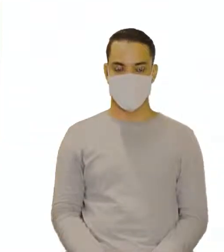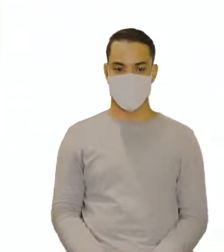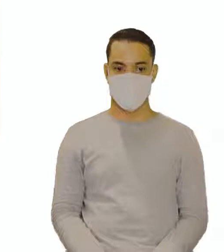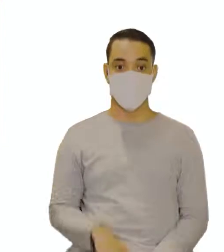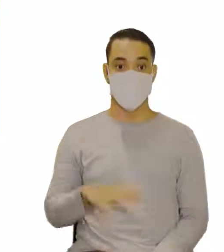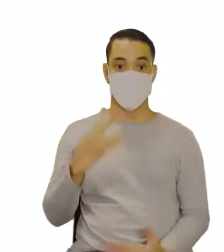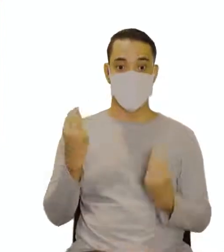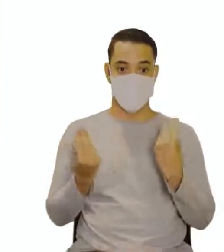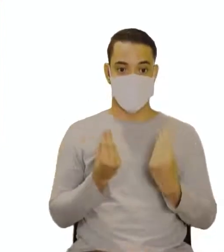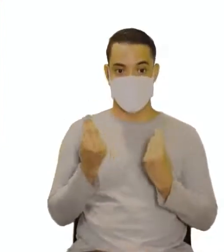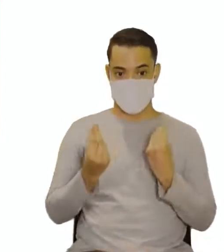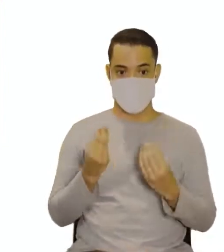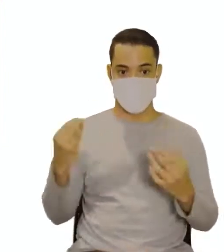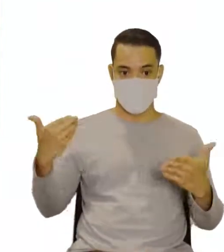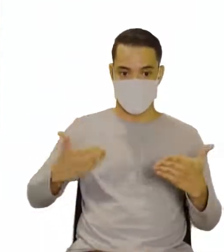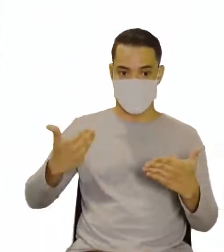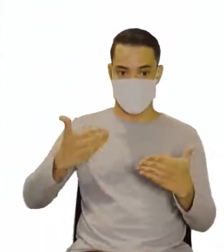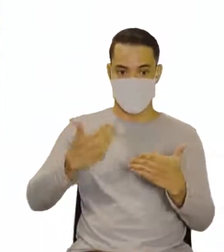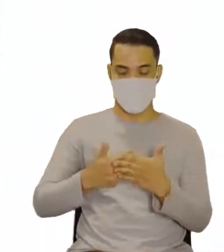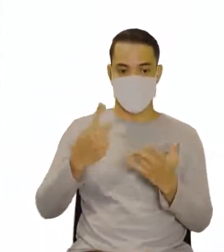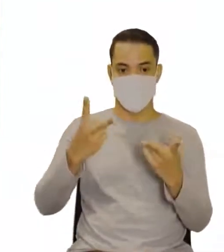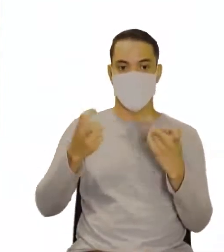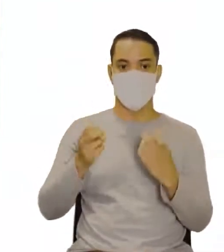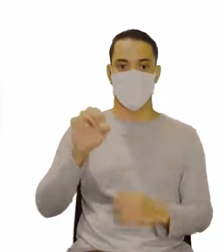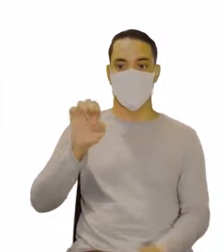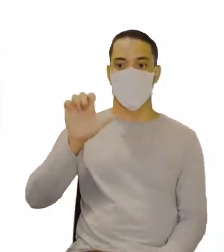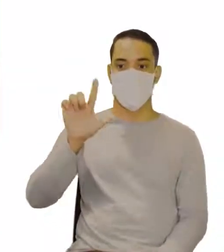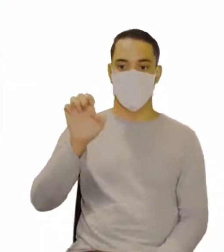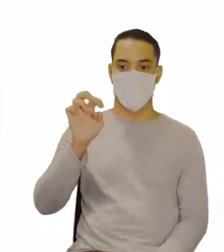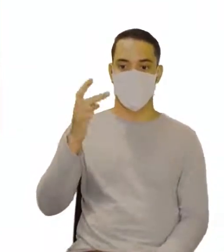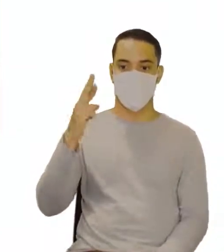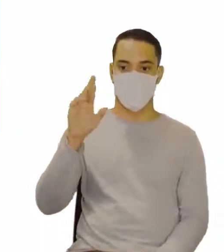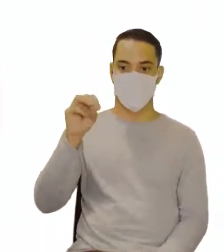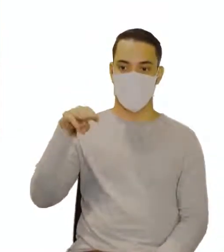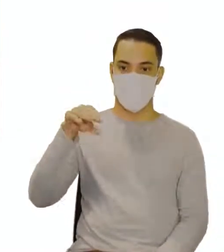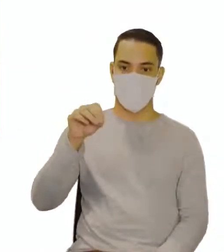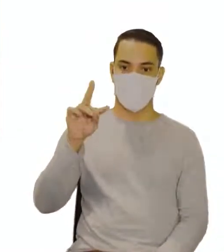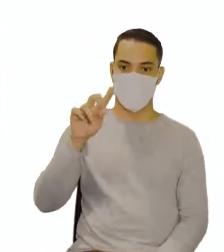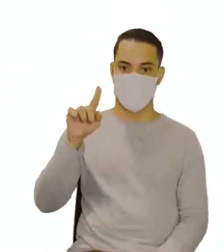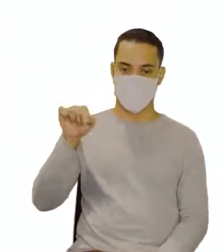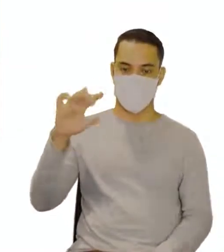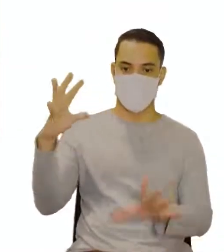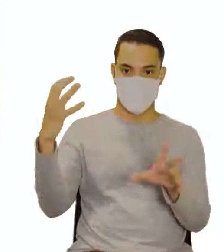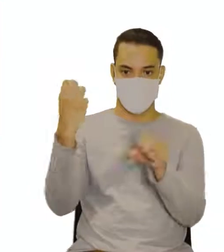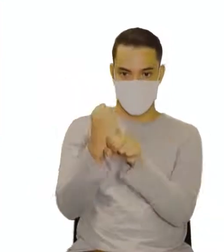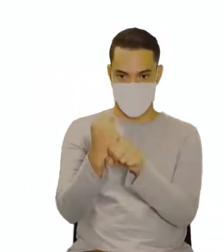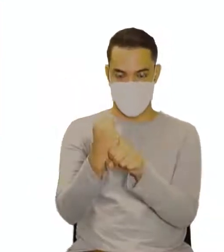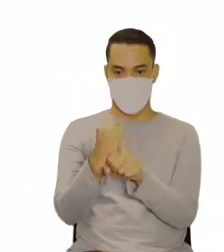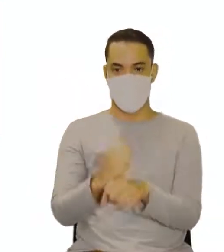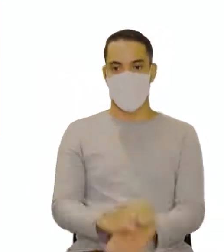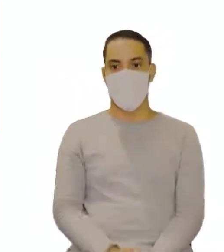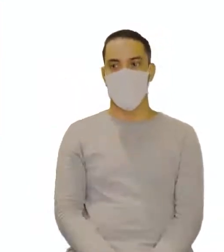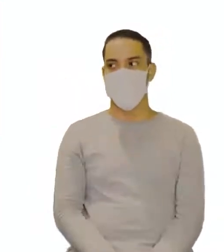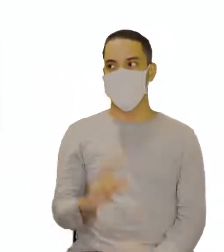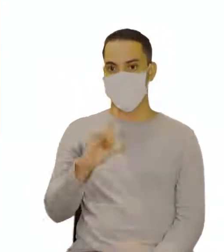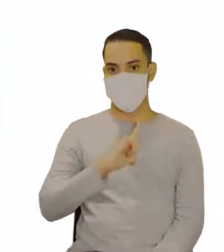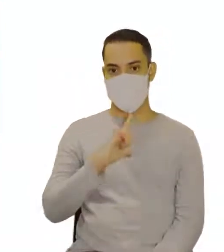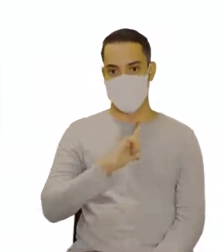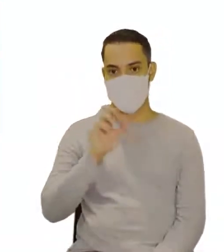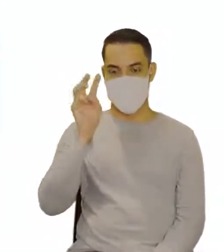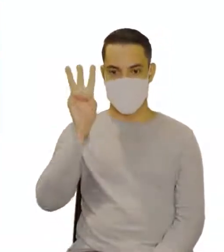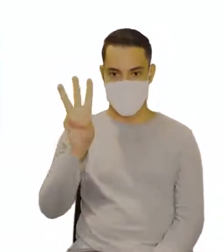nós vimos que a eletromotriz, ela é o quê? A soma, certo? É a soma. Eu tenho 3